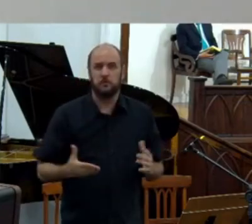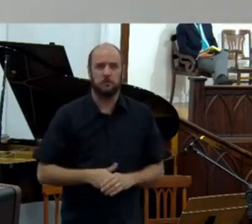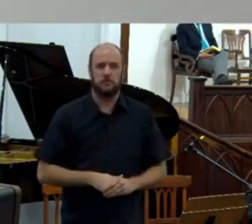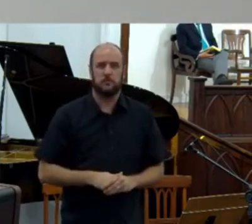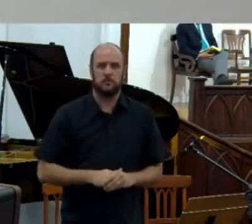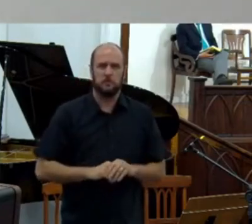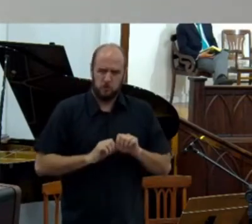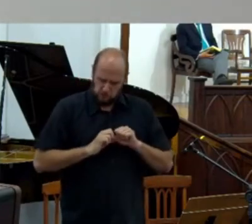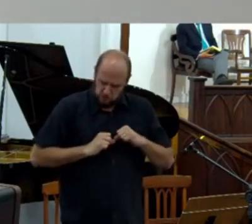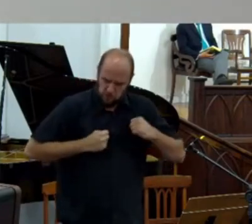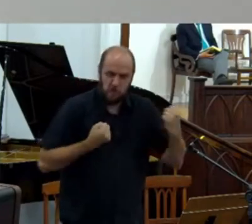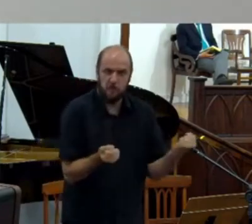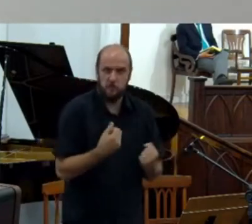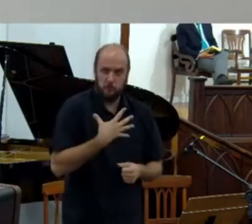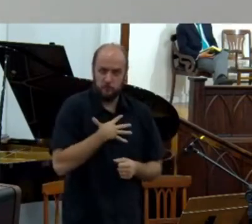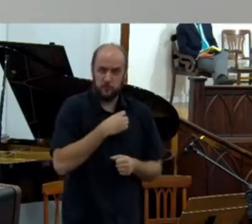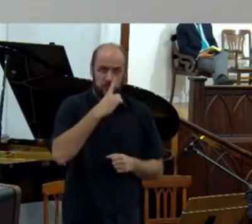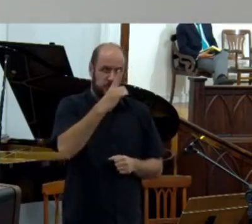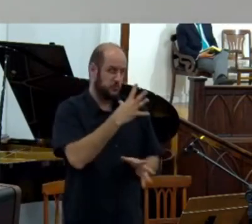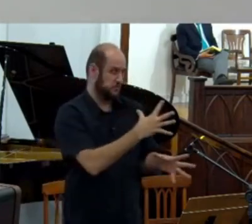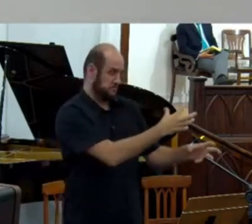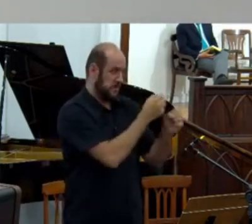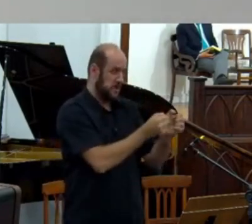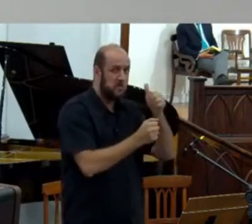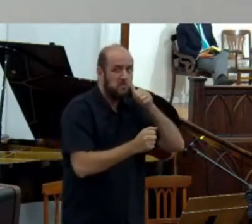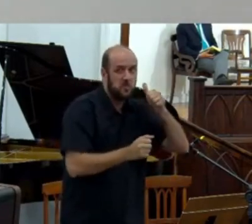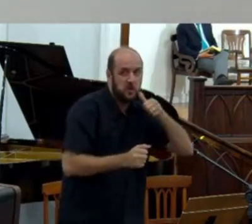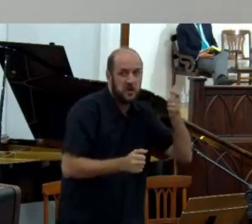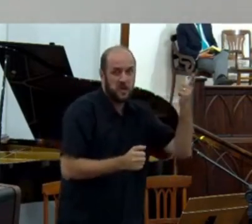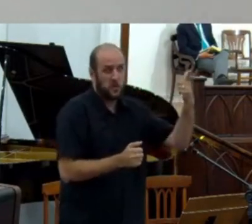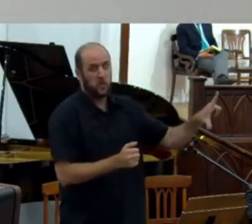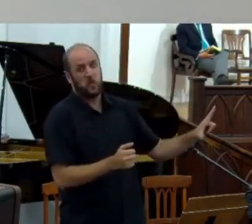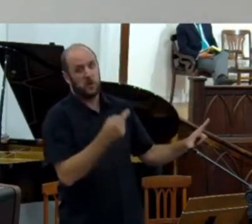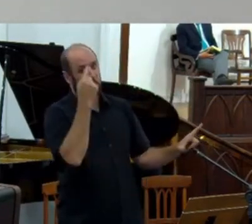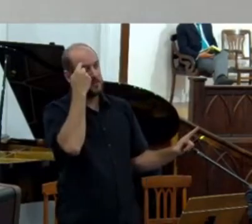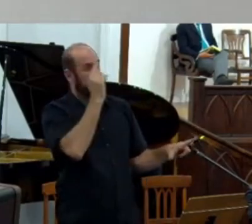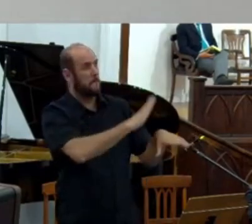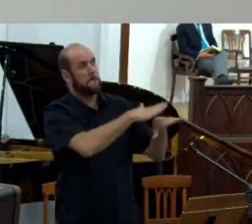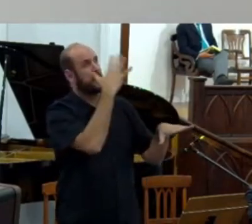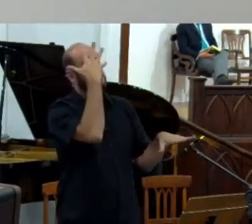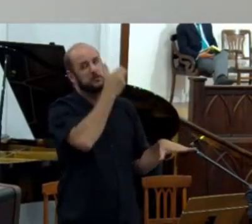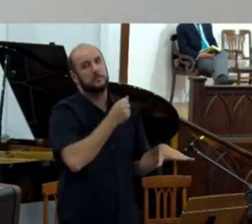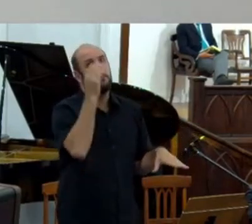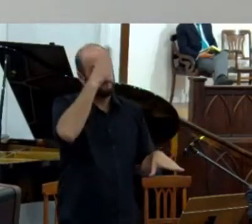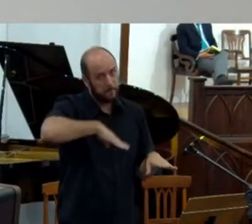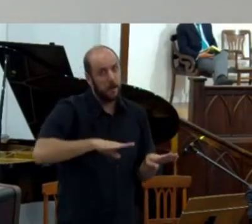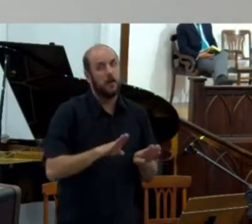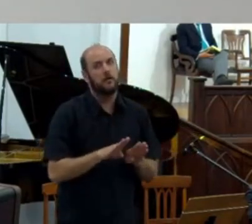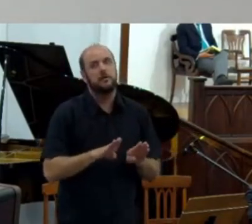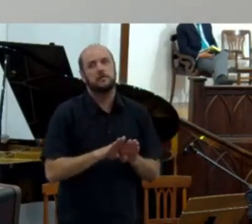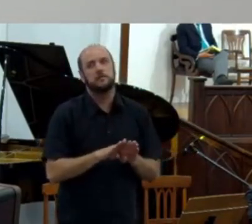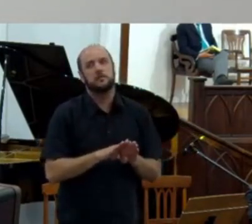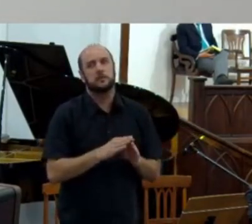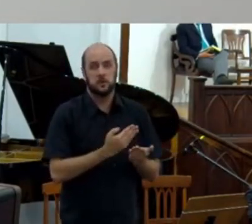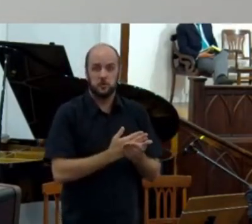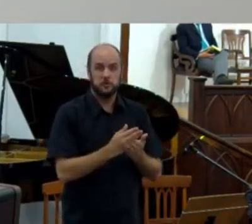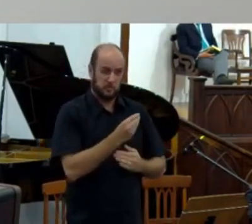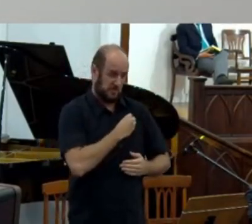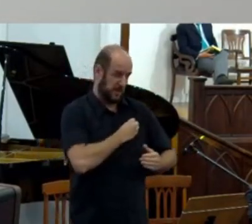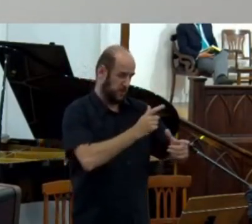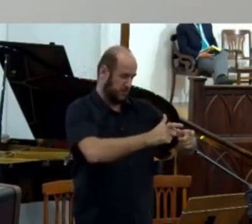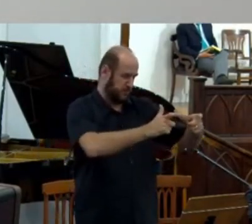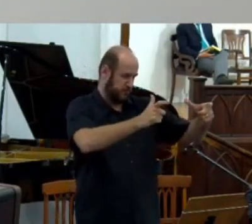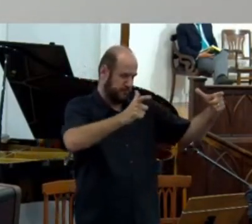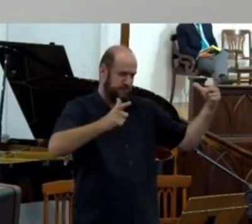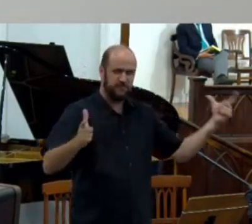A rebelião dos filhos de Deus a tomarem para si mulheres as que achavam mais bonitas era má. Tanto é que chegou a multiplicação do pecado a tal